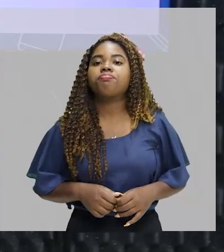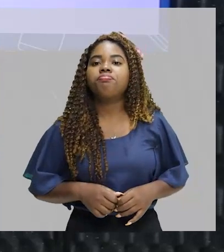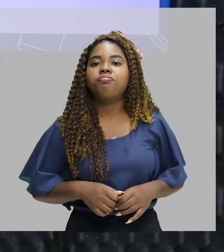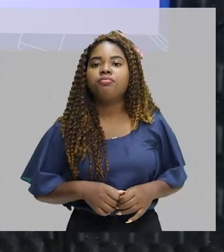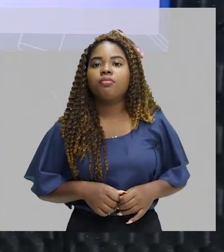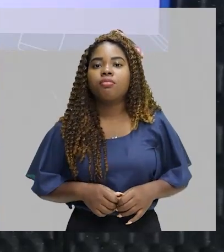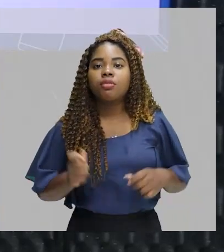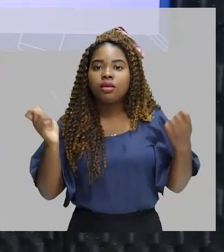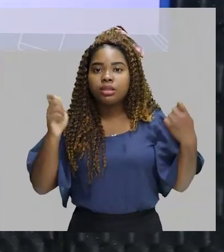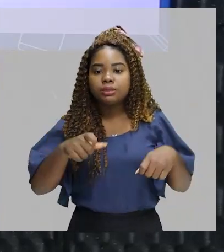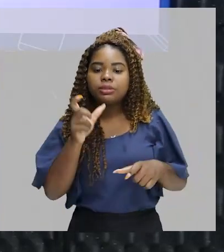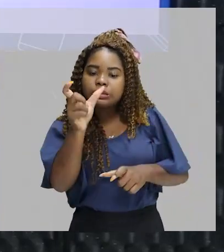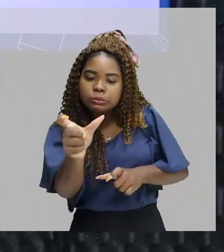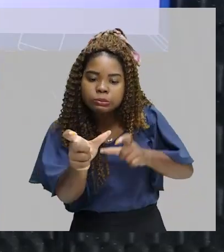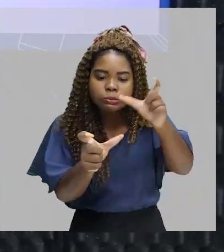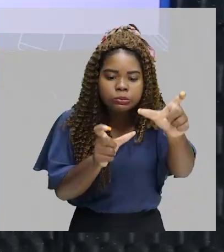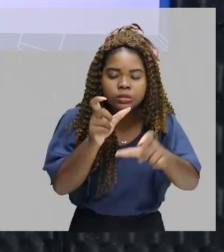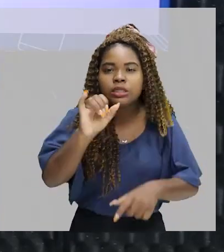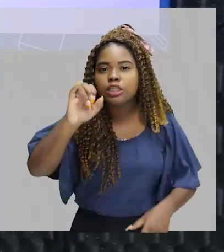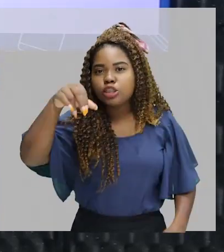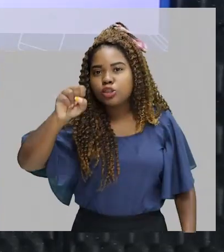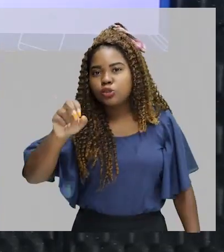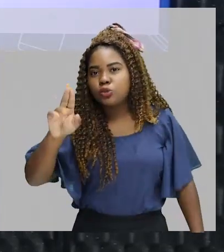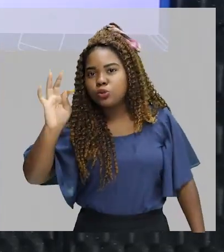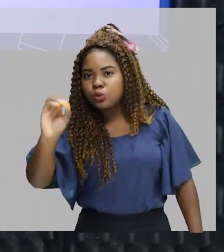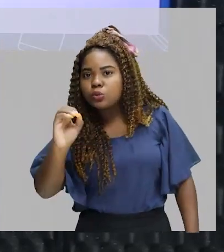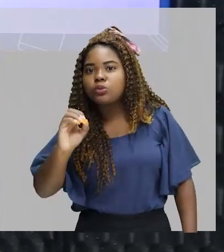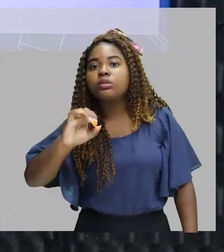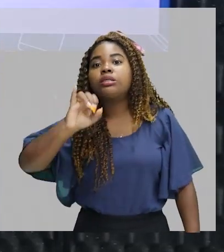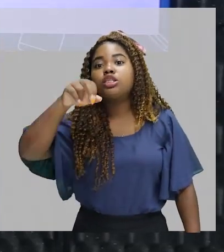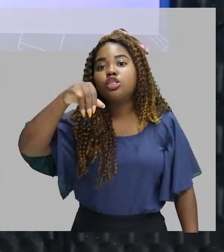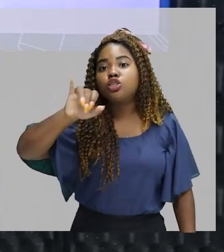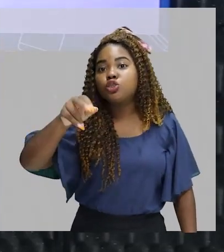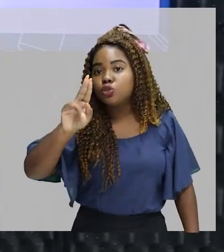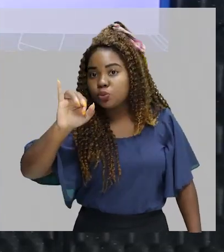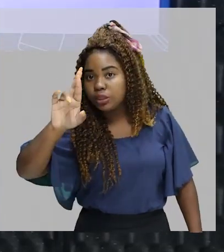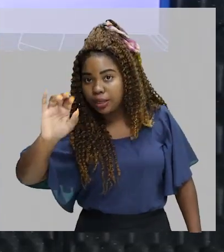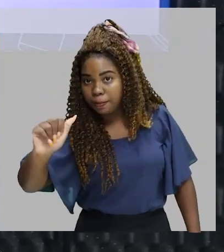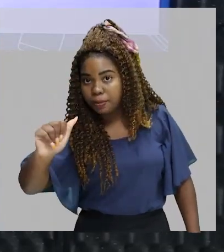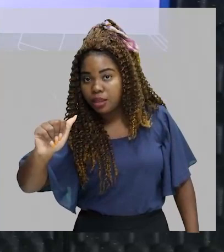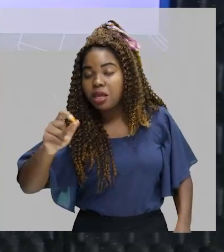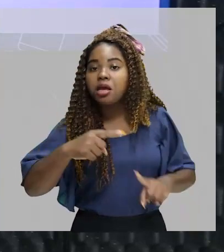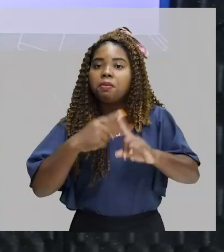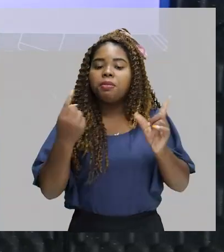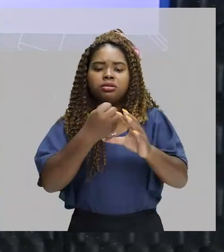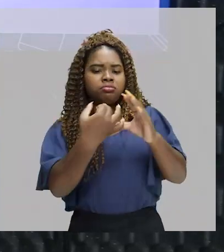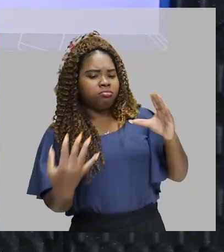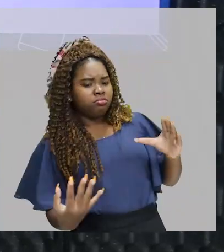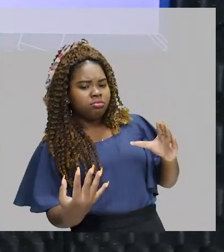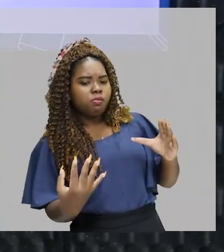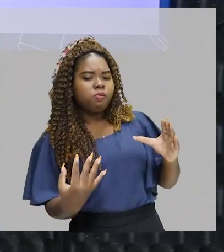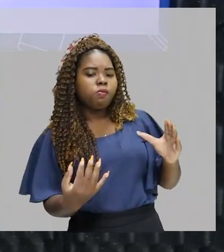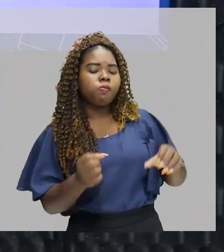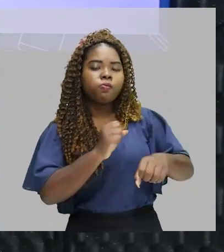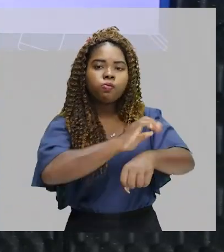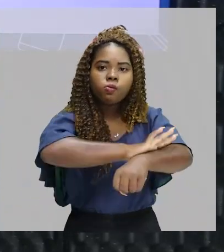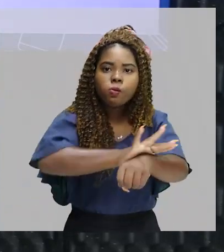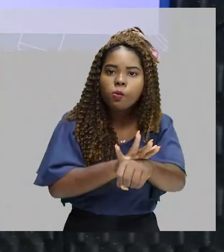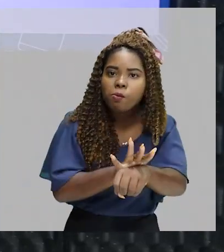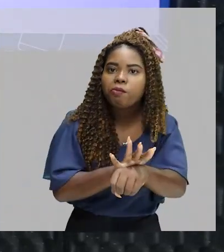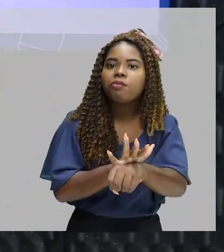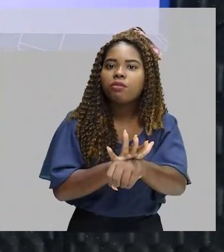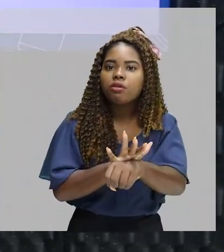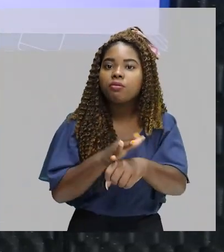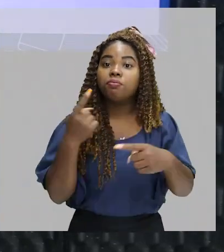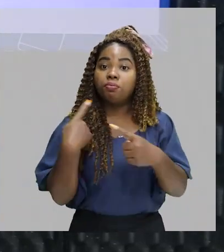insulto seja uma injúria racial ou um ato de injúria, mas não caracteriza necessariamente o racismo,